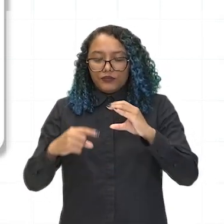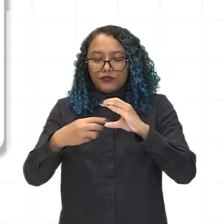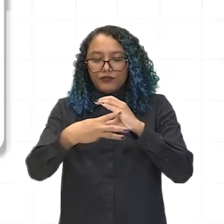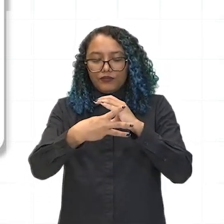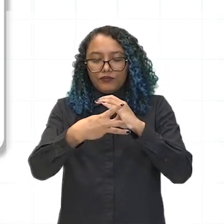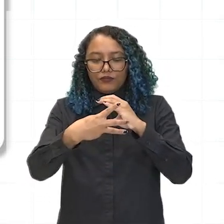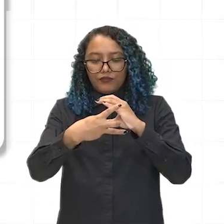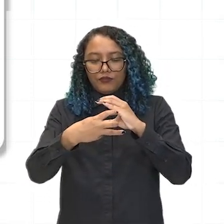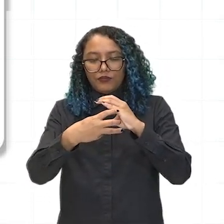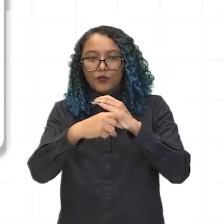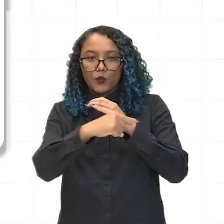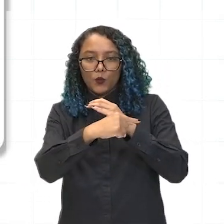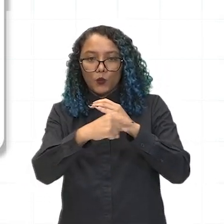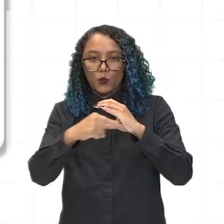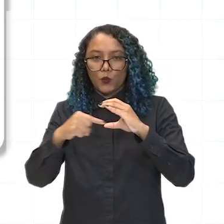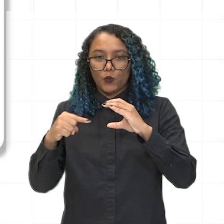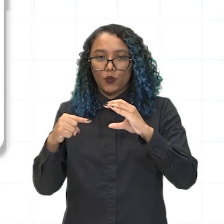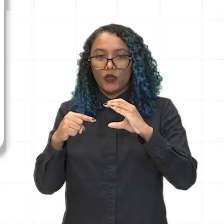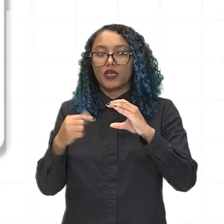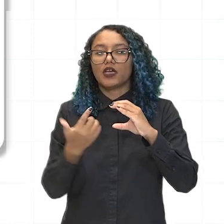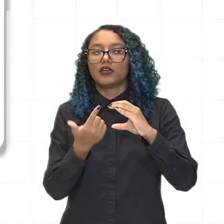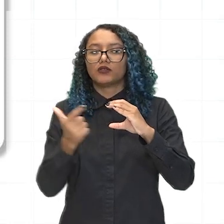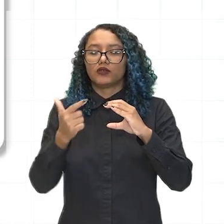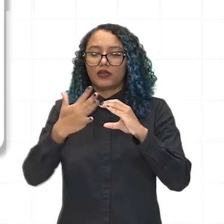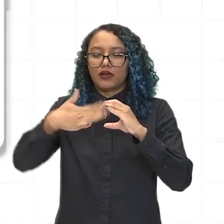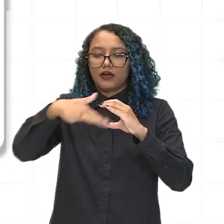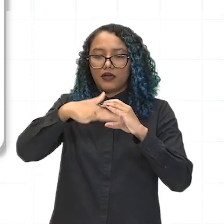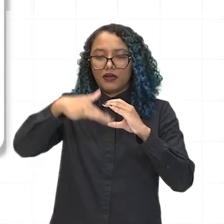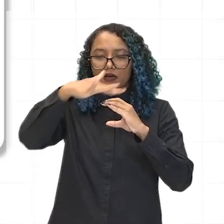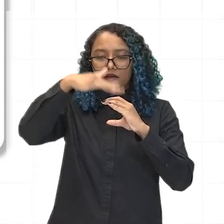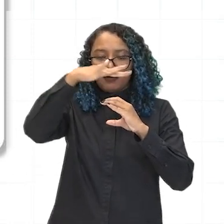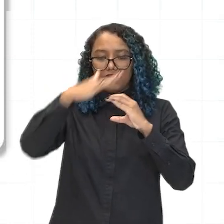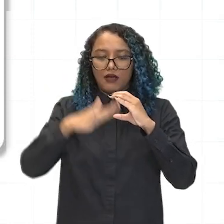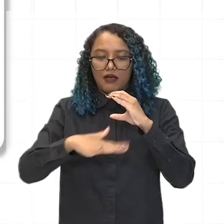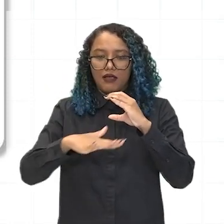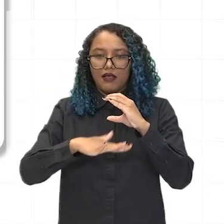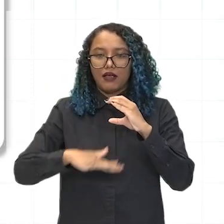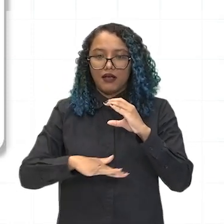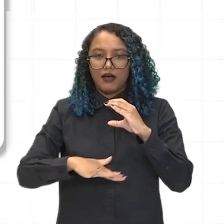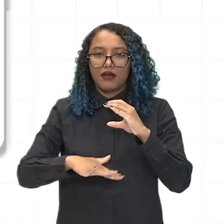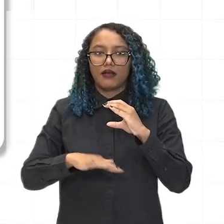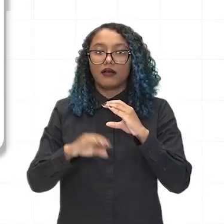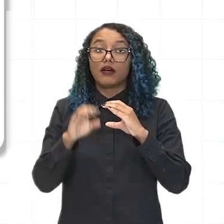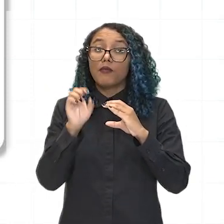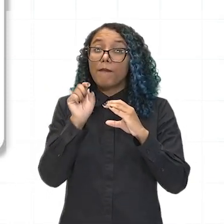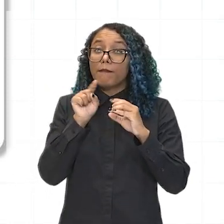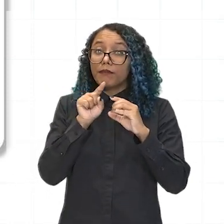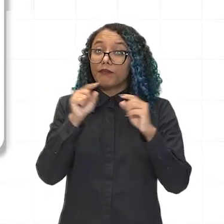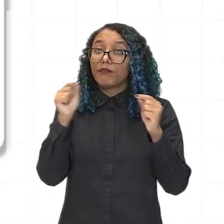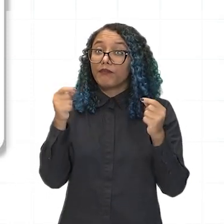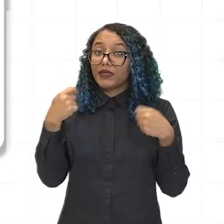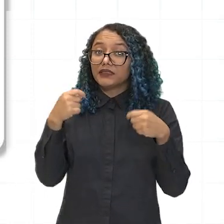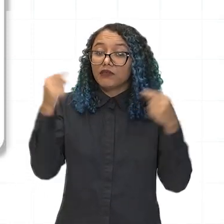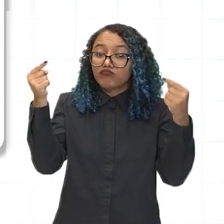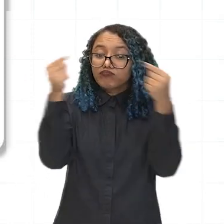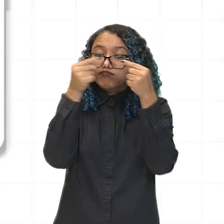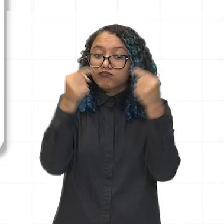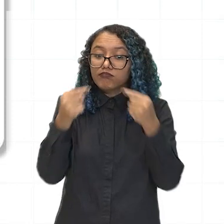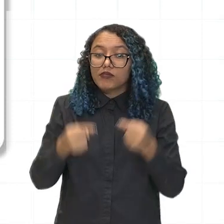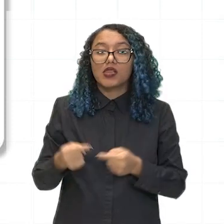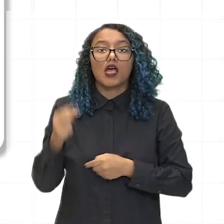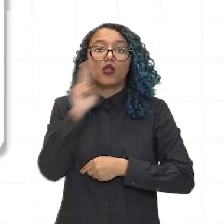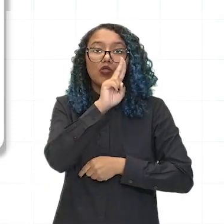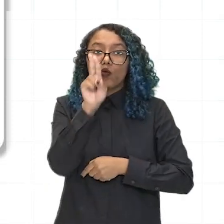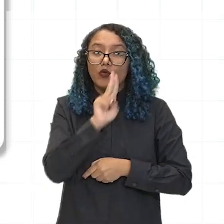e depois vai distribuindo as outras zonas, sabendo denominar cada uma destas,